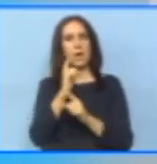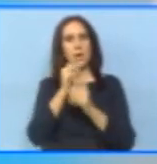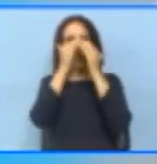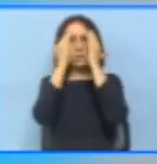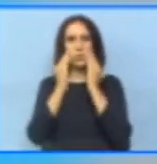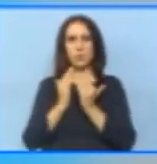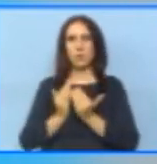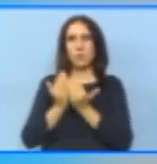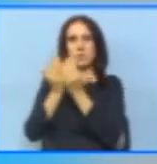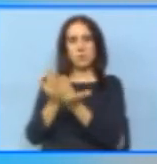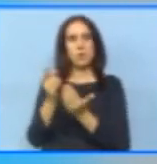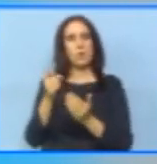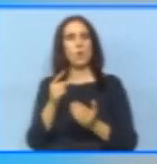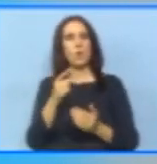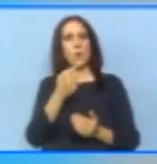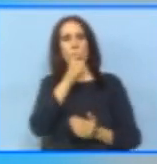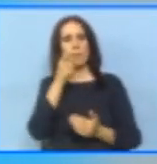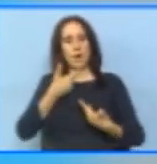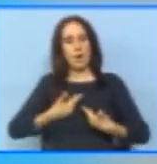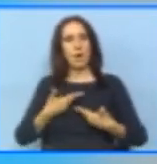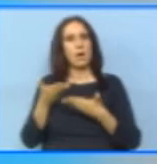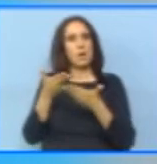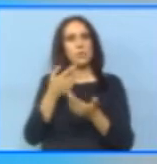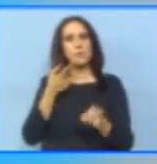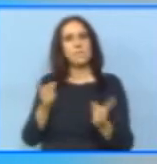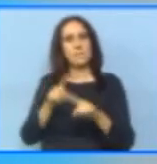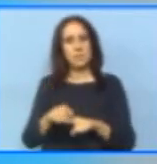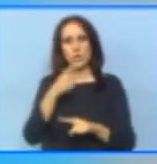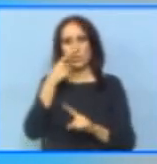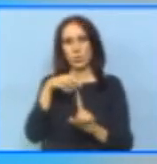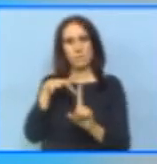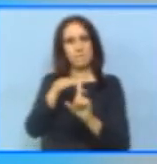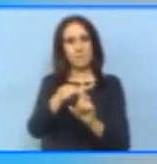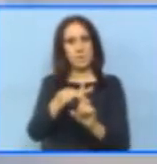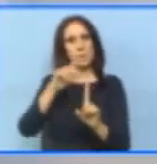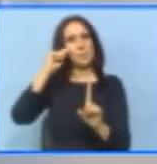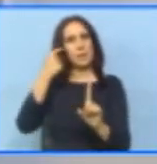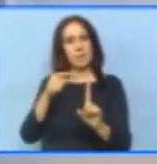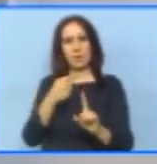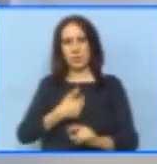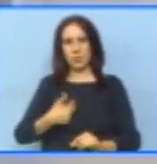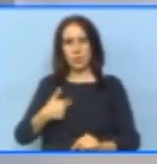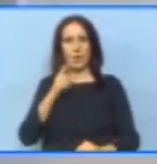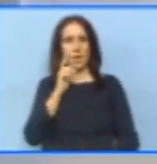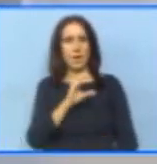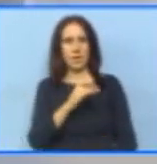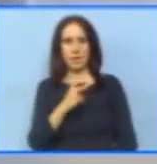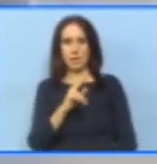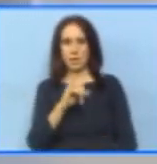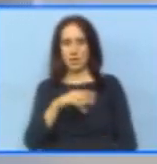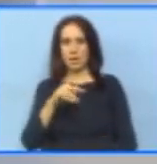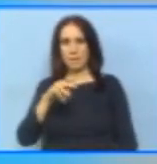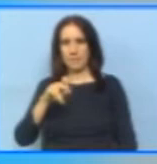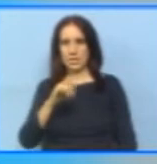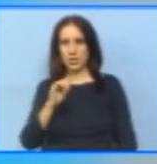Senhora e renovar o seu compromisso de ajuda aos cristãos perseguidos. Catarina Martins Betancourt é a diretora do Secretariado Português, que